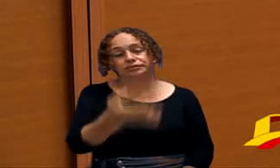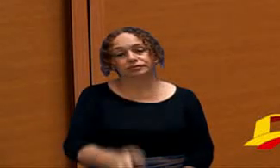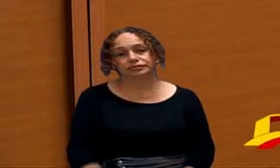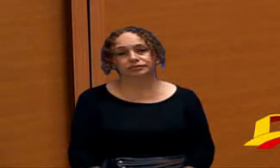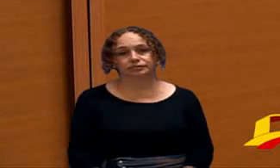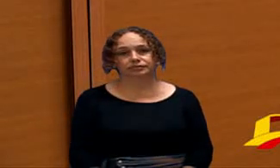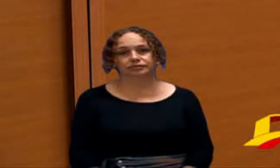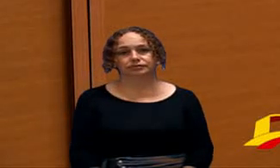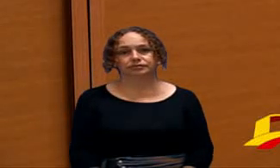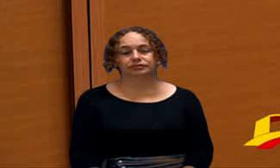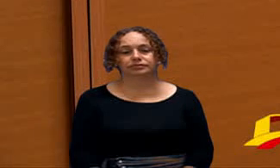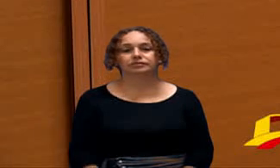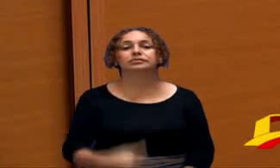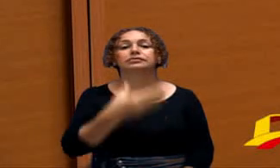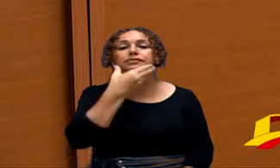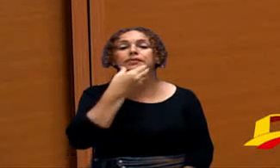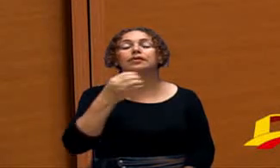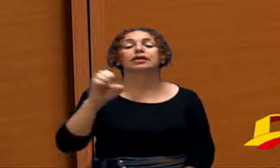o Eric.